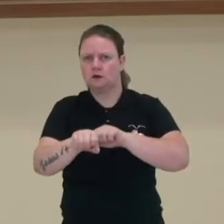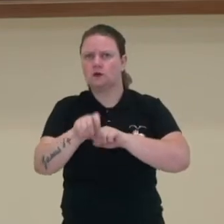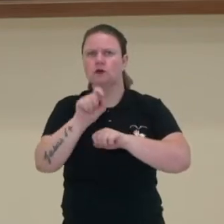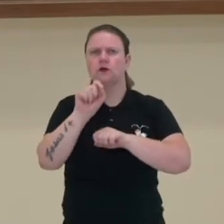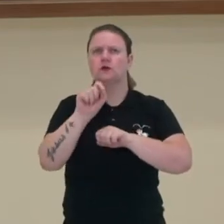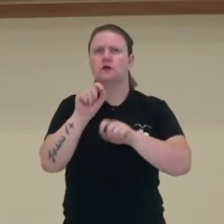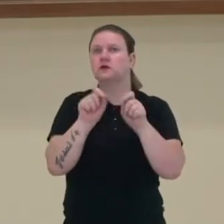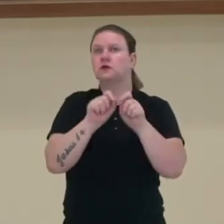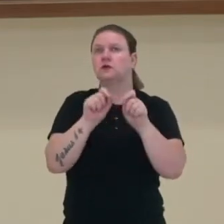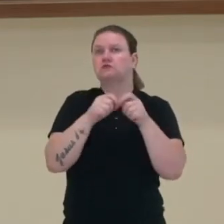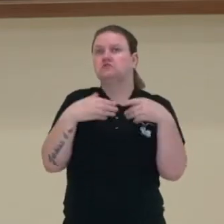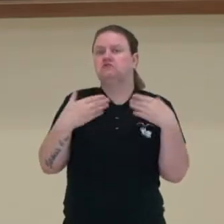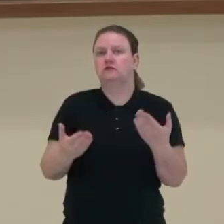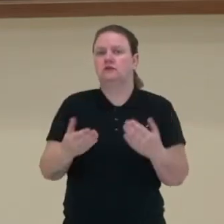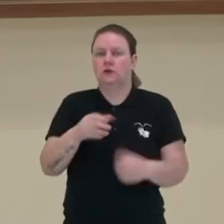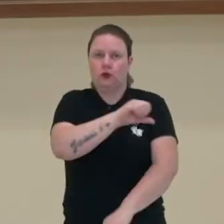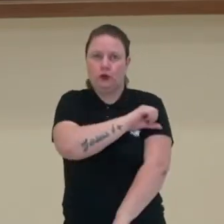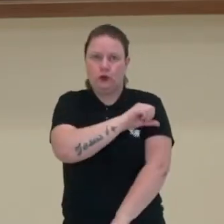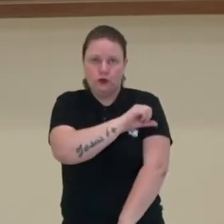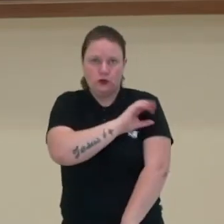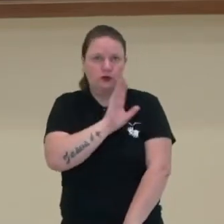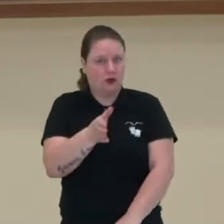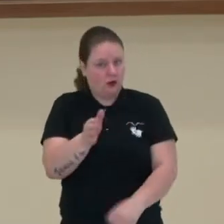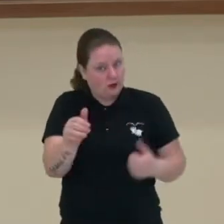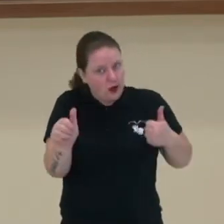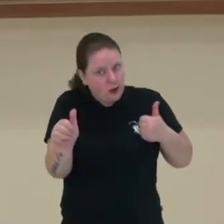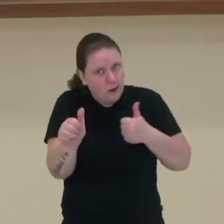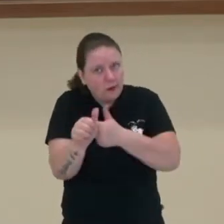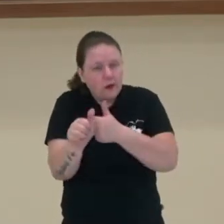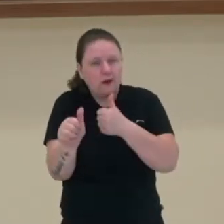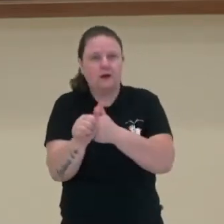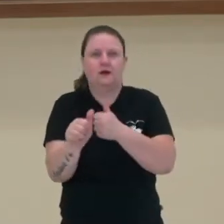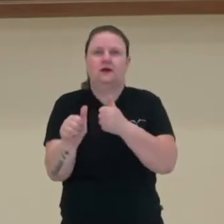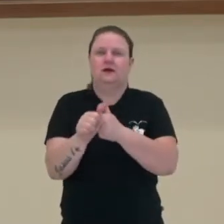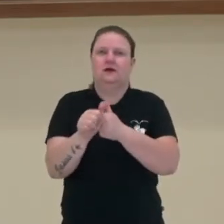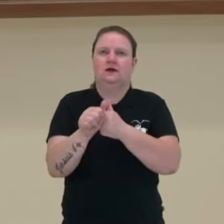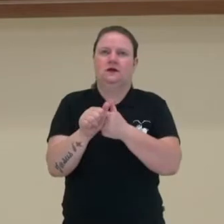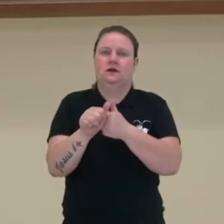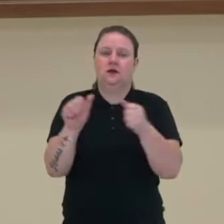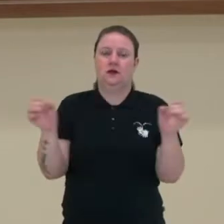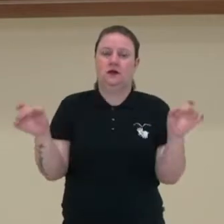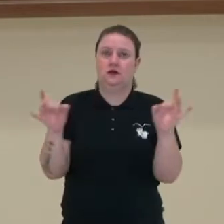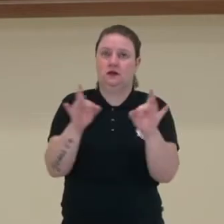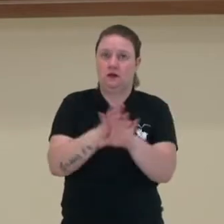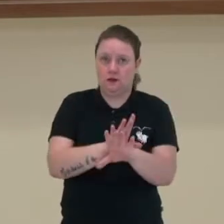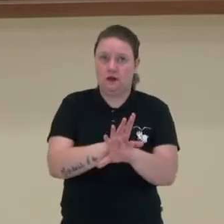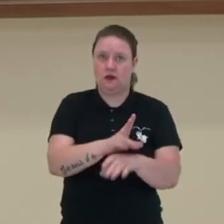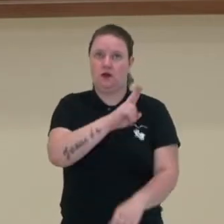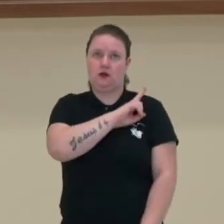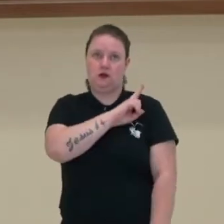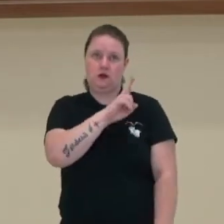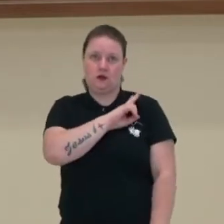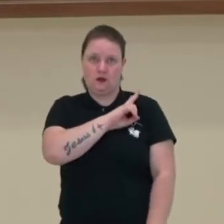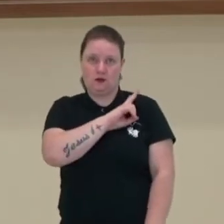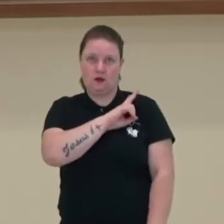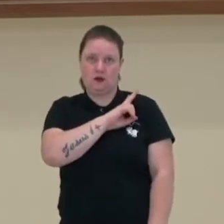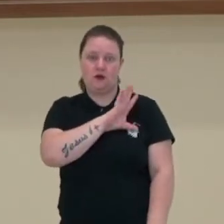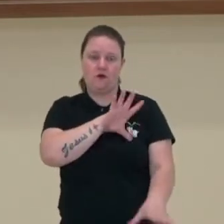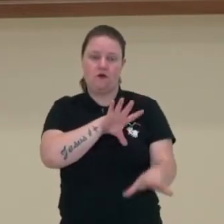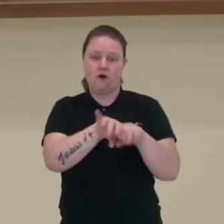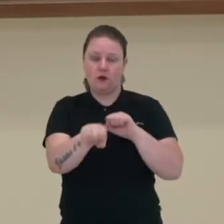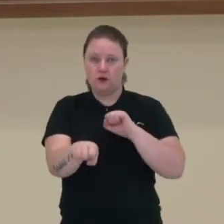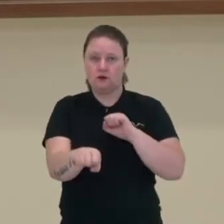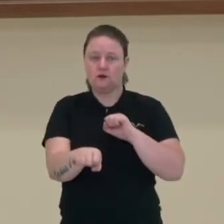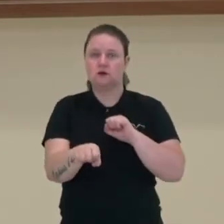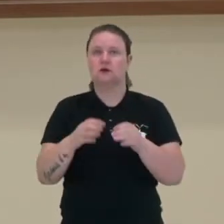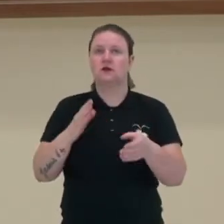seguir? Você que está no nono ano, falta pouco tempo para você concluir o seu ensino fundamental, já está quase concluindo, você